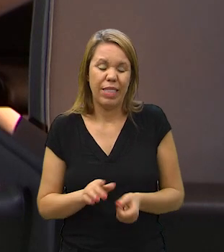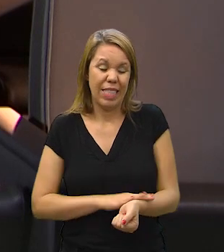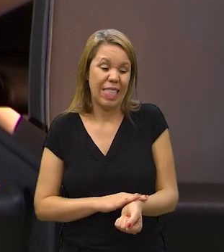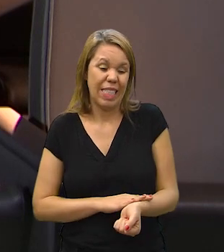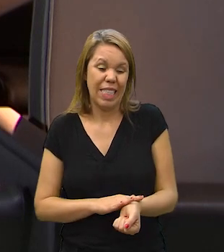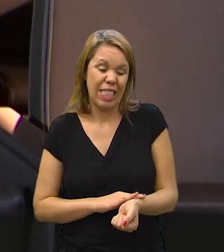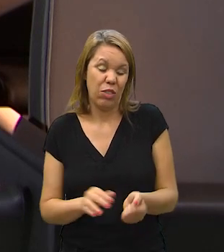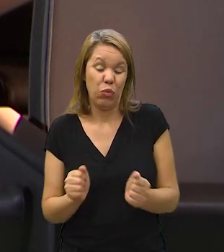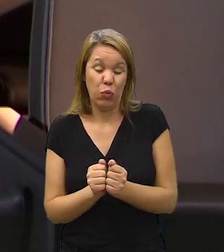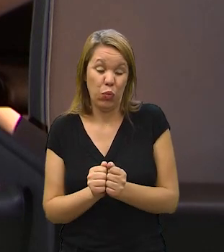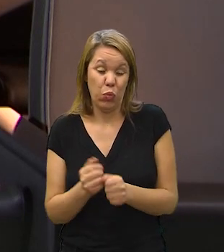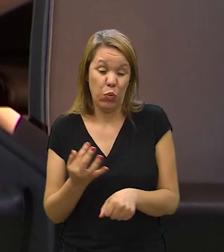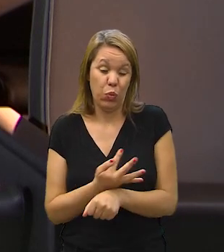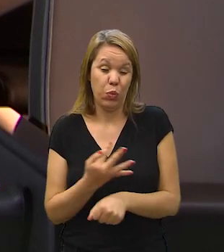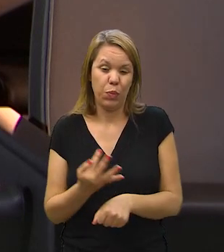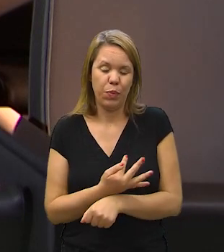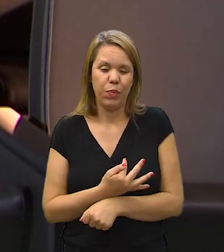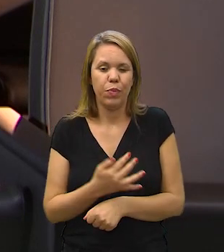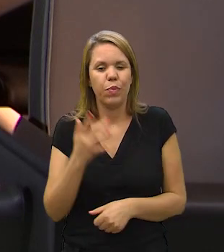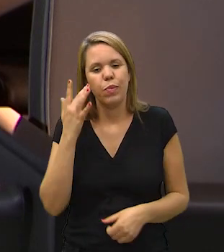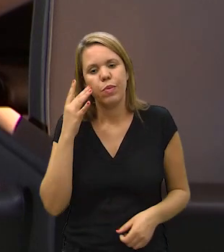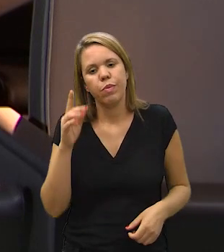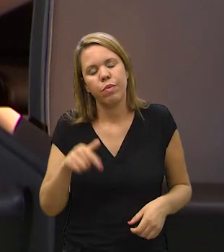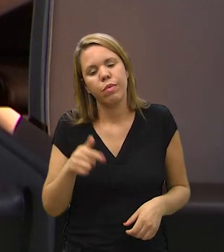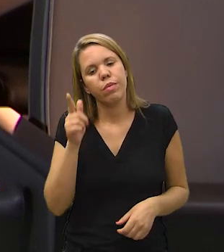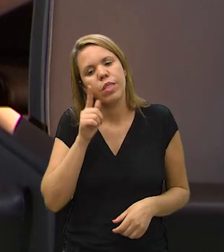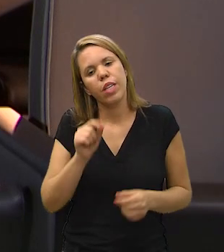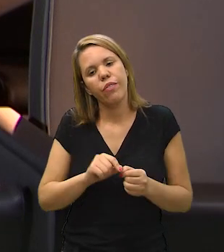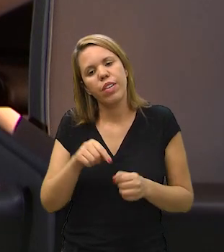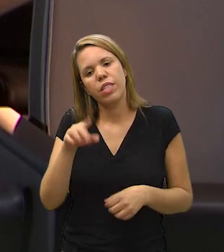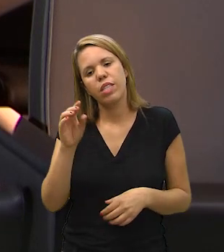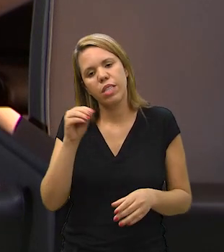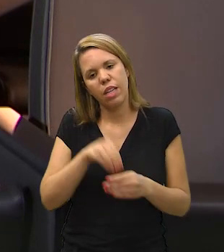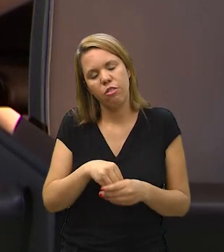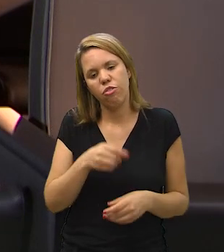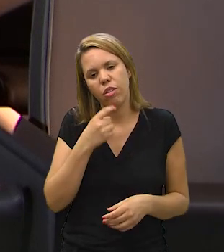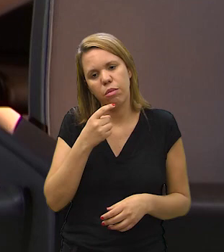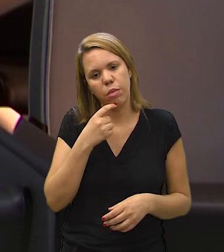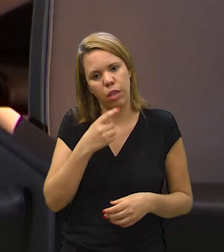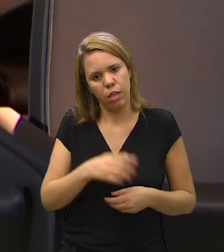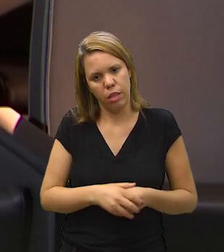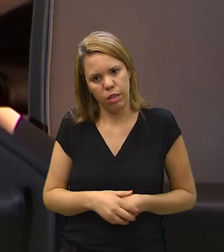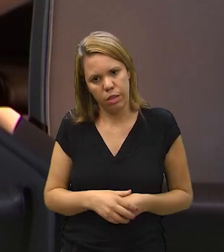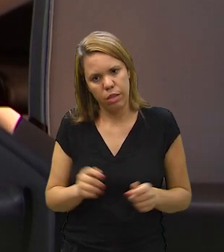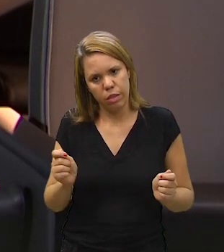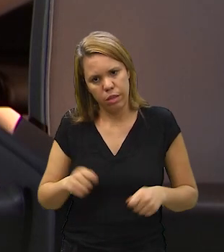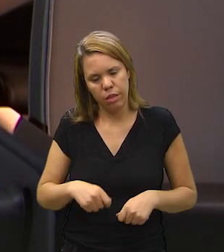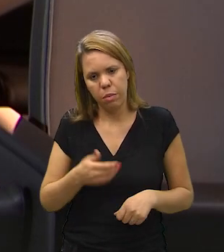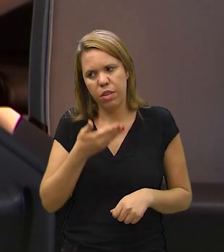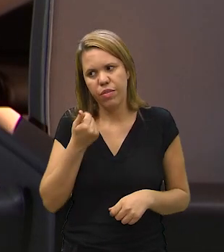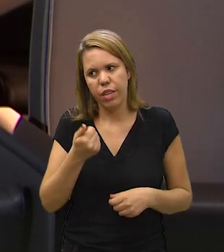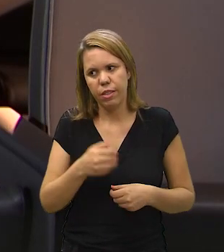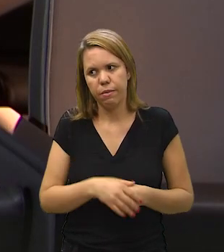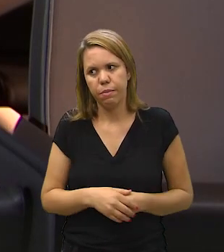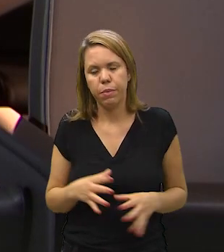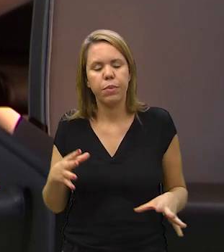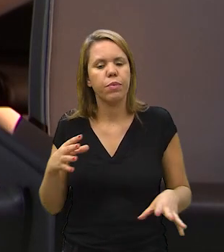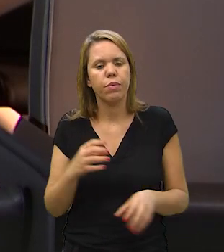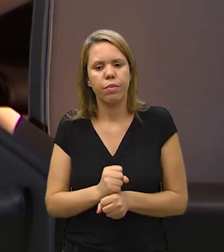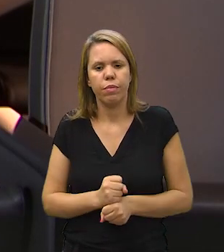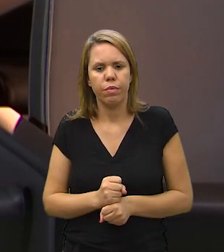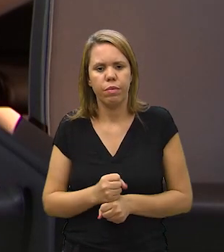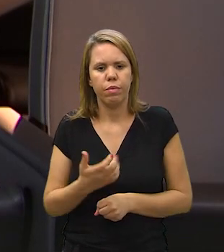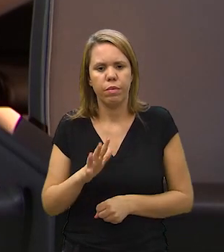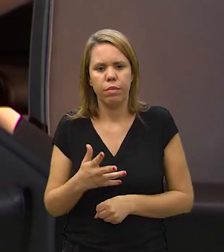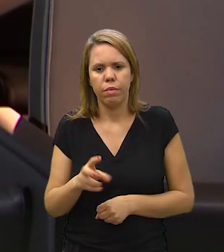estressado, tudo juntinho, assim, né. Então, eu acho que se a gente conseguisse fazer isso em Campinas, numa casa, daí teria sido mais fácil. No total